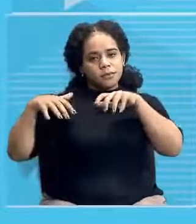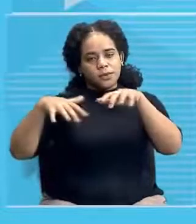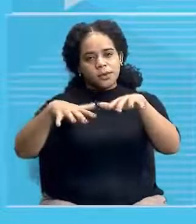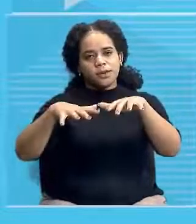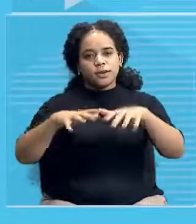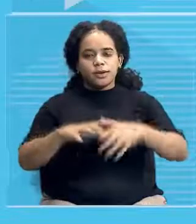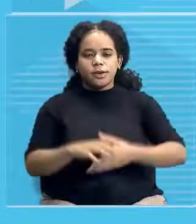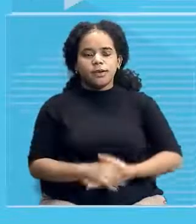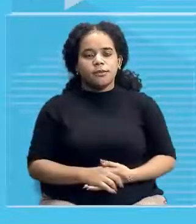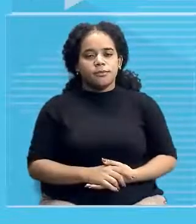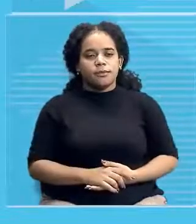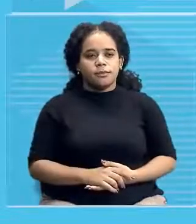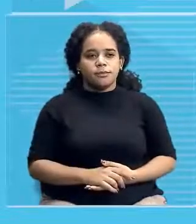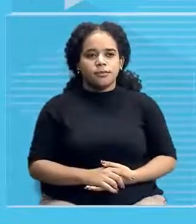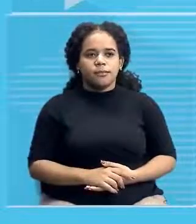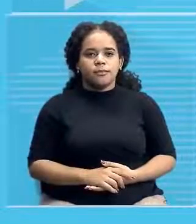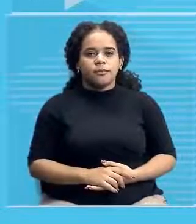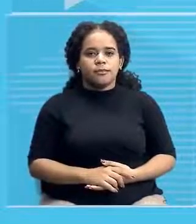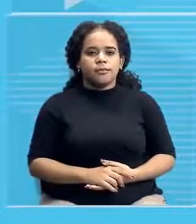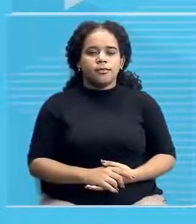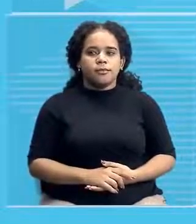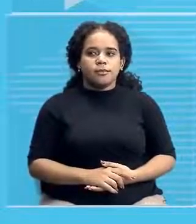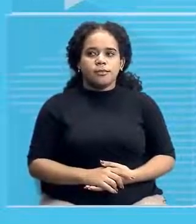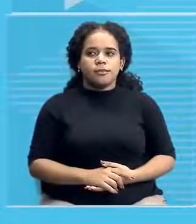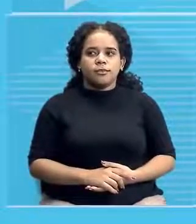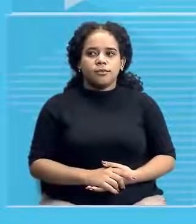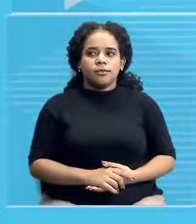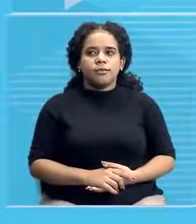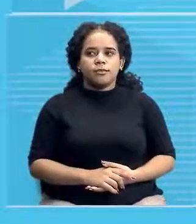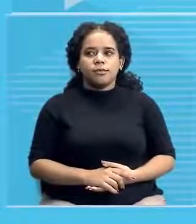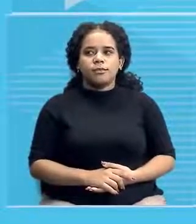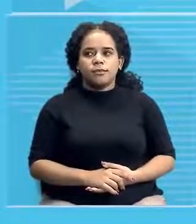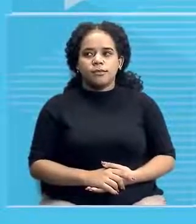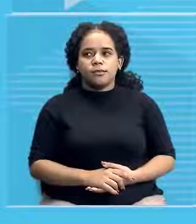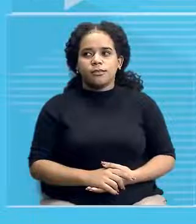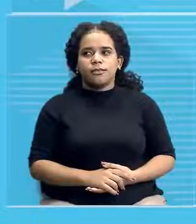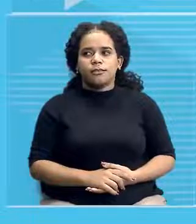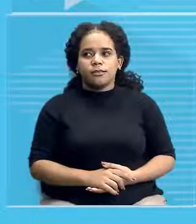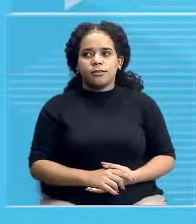tinha o banheiro inclusivo.